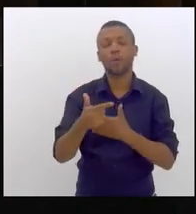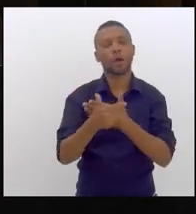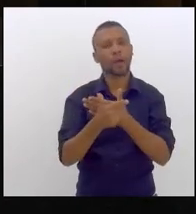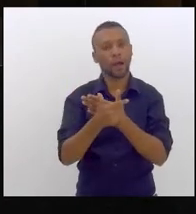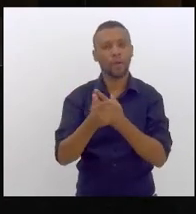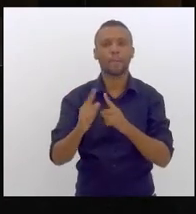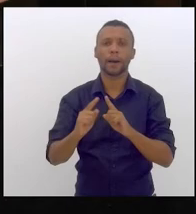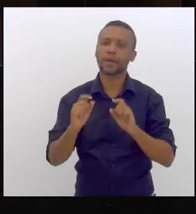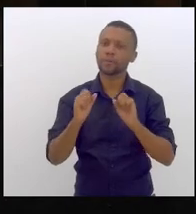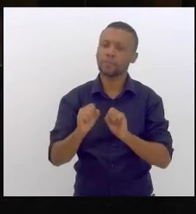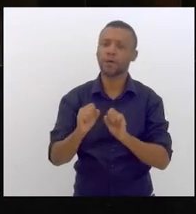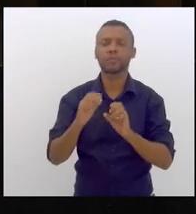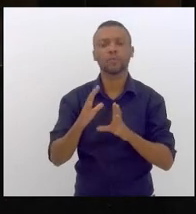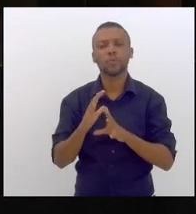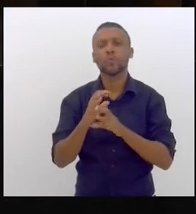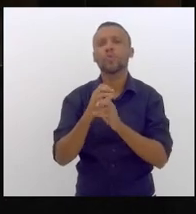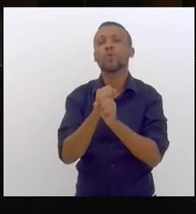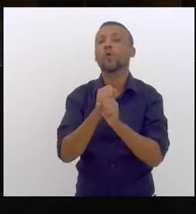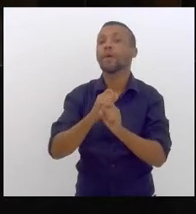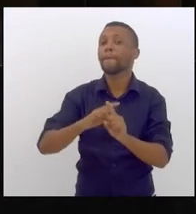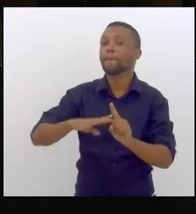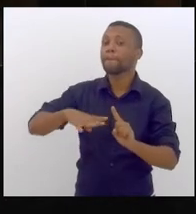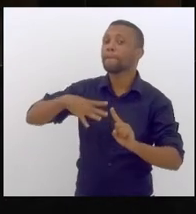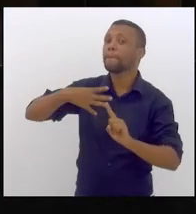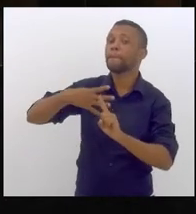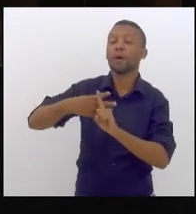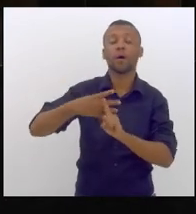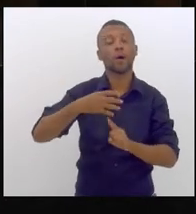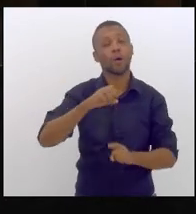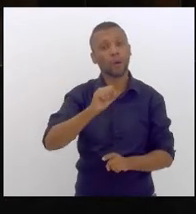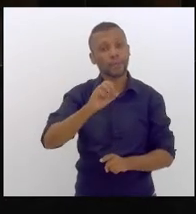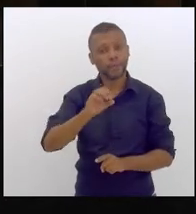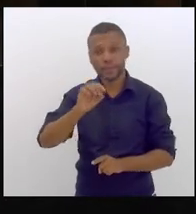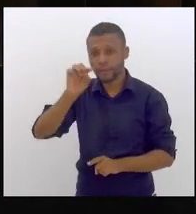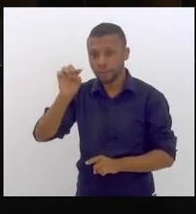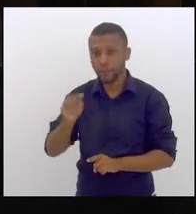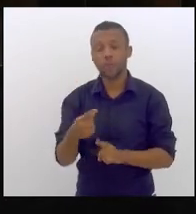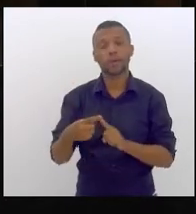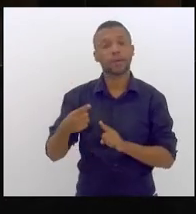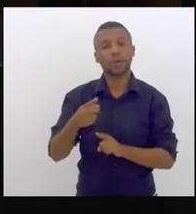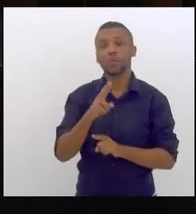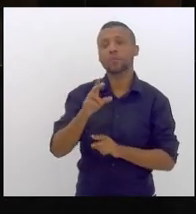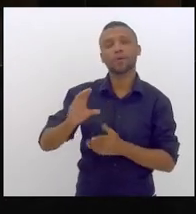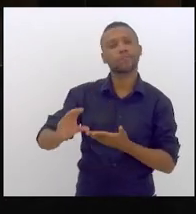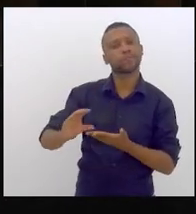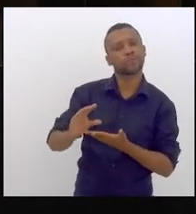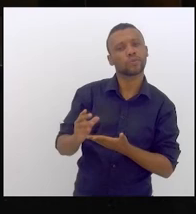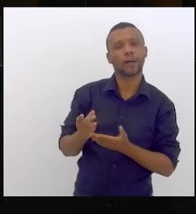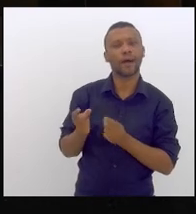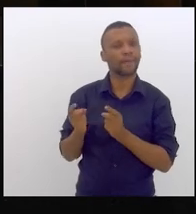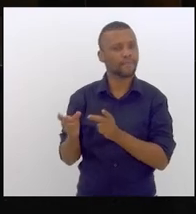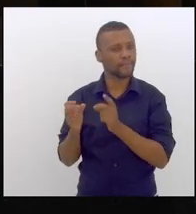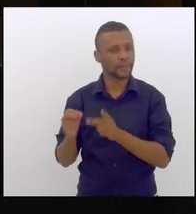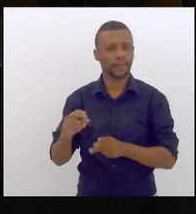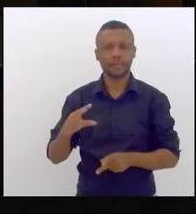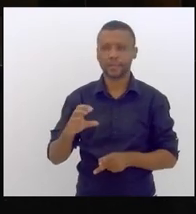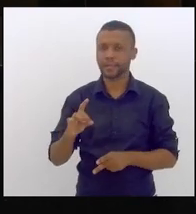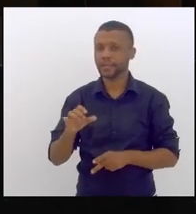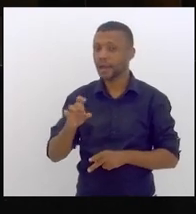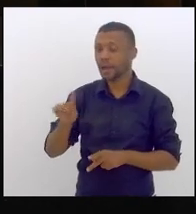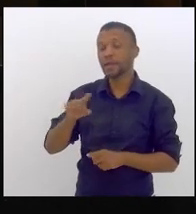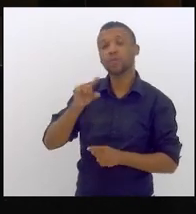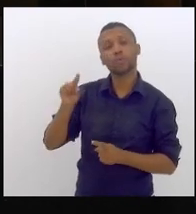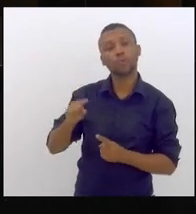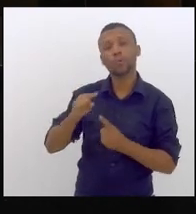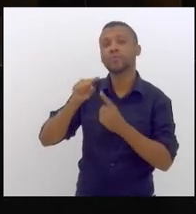a 80 mil, porque utilizou-se também dos recursos da venda da SEDAI justamente